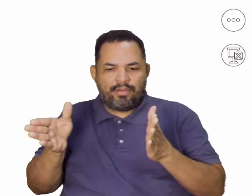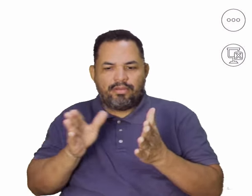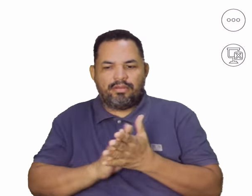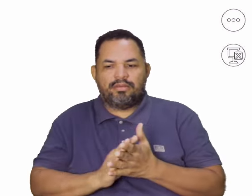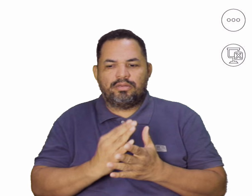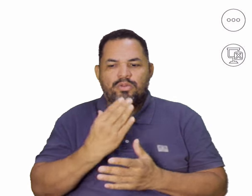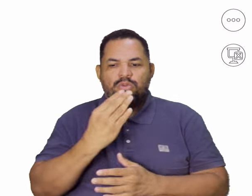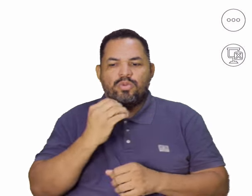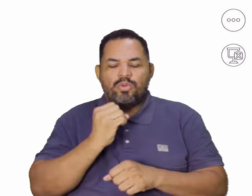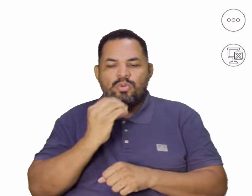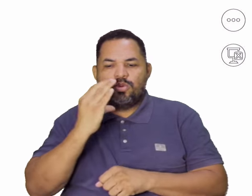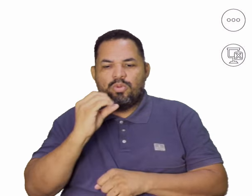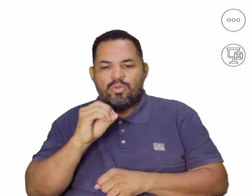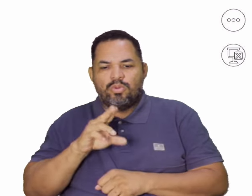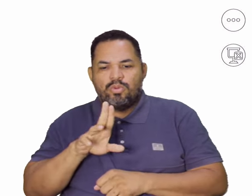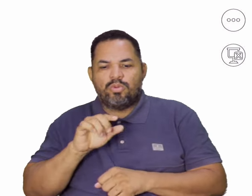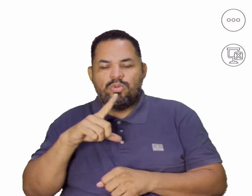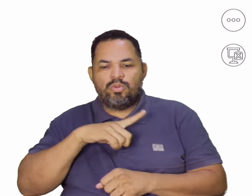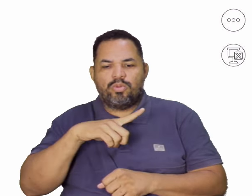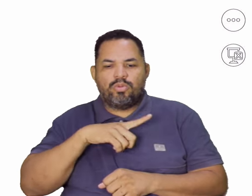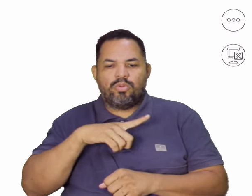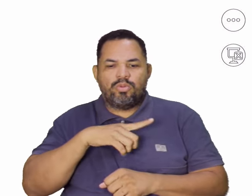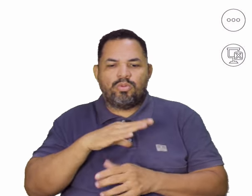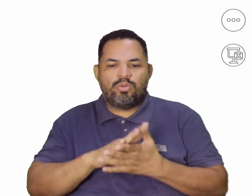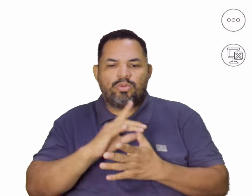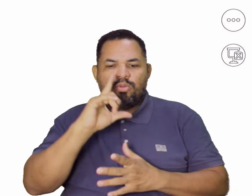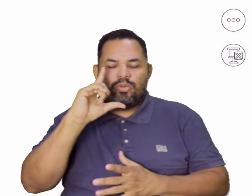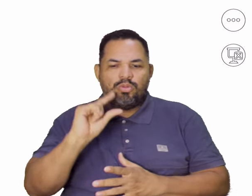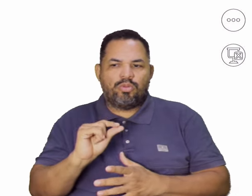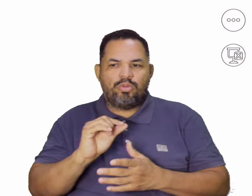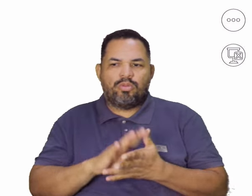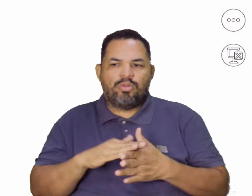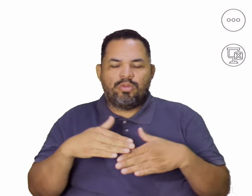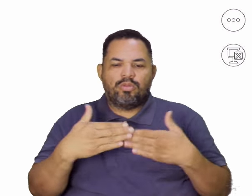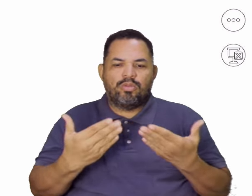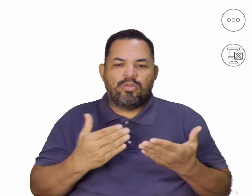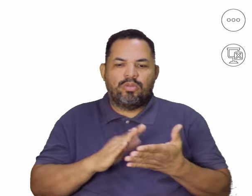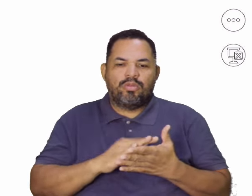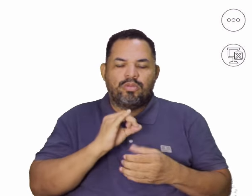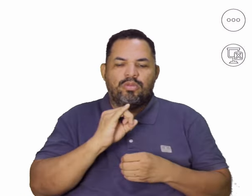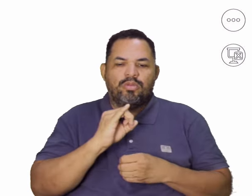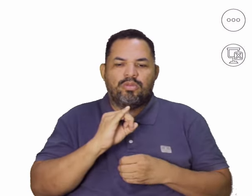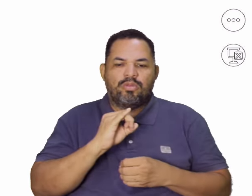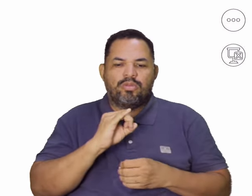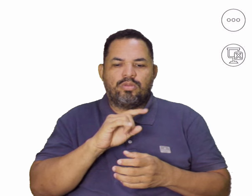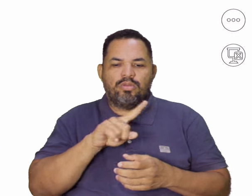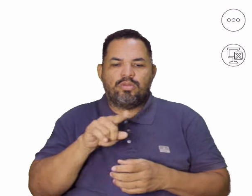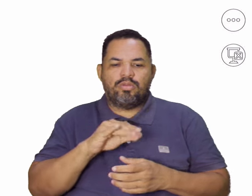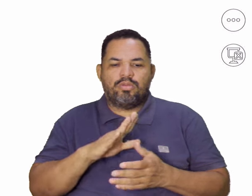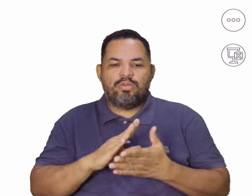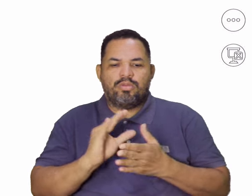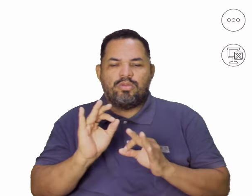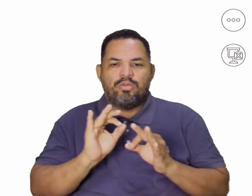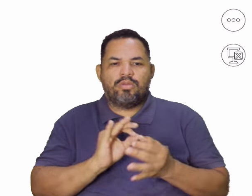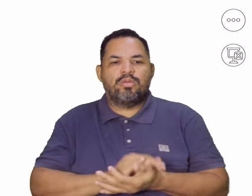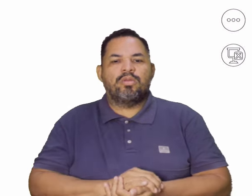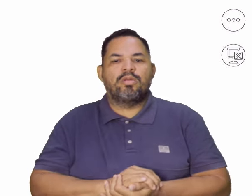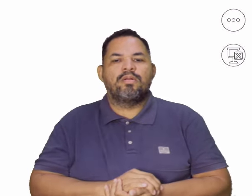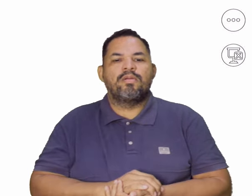cobre então o cobre sofre a redução e enquanto que o zinco sofreu uma